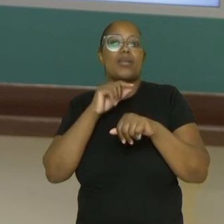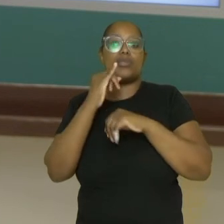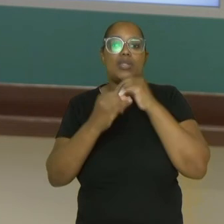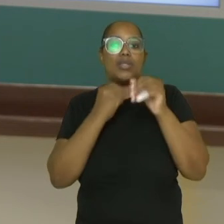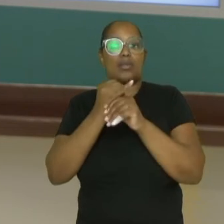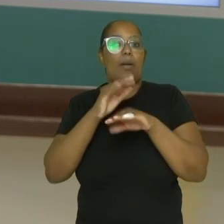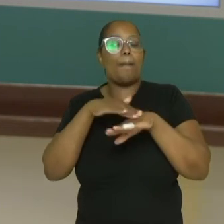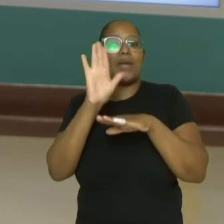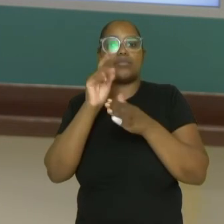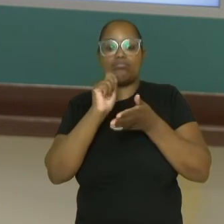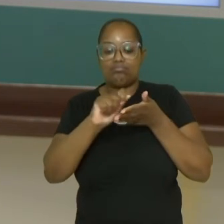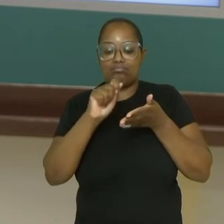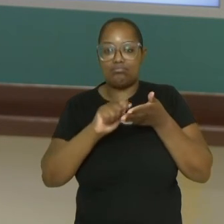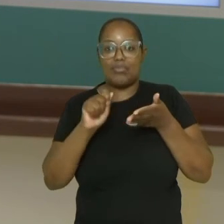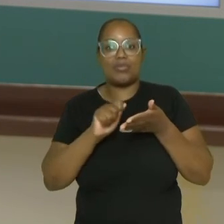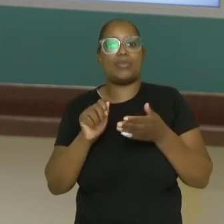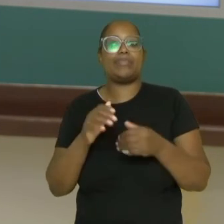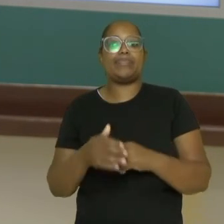anotar isso.